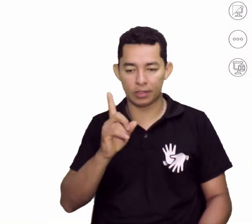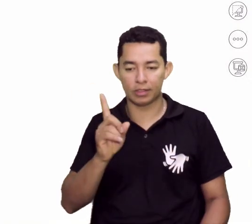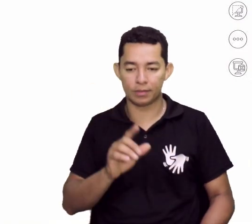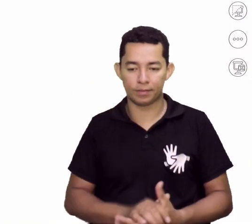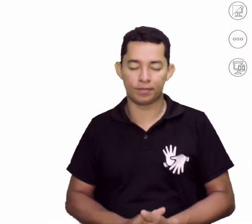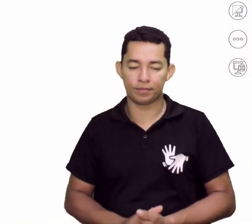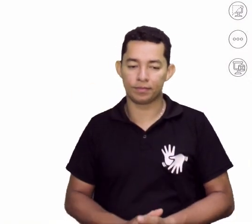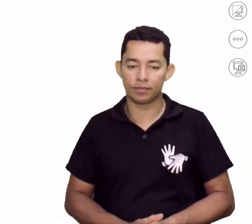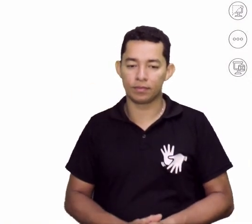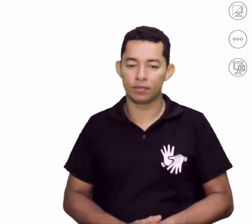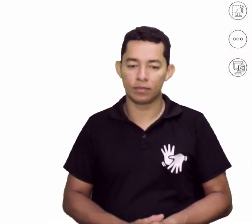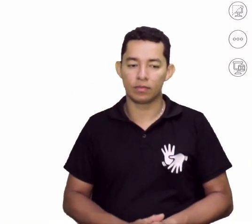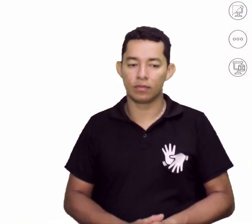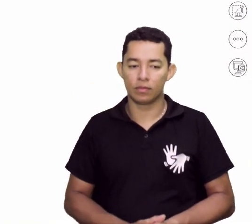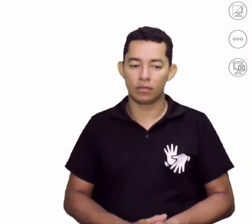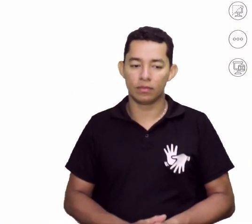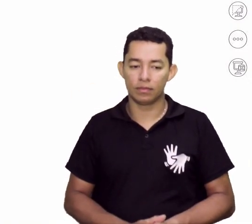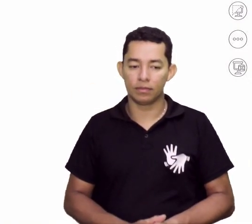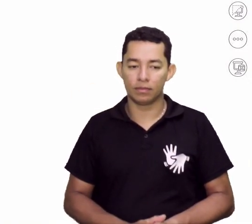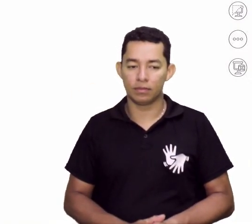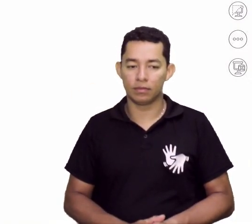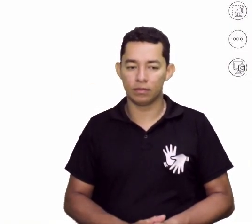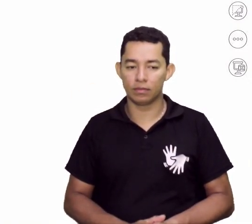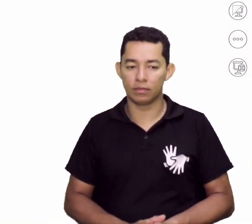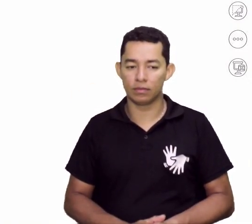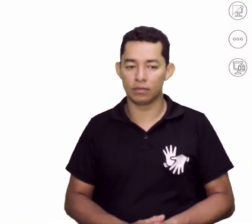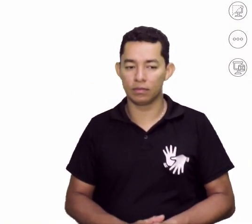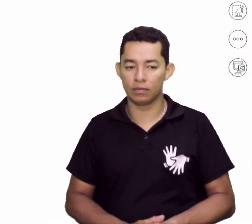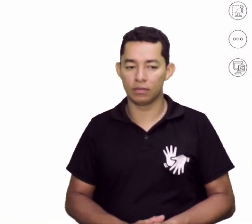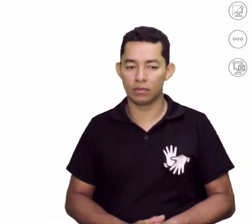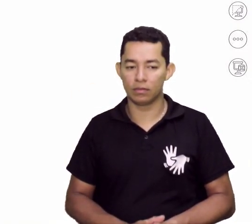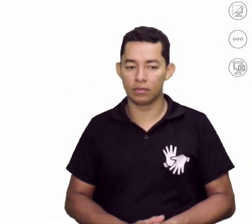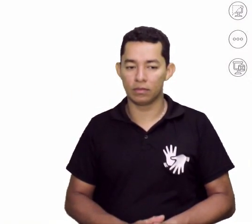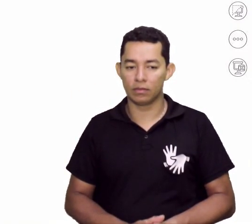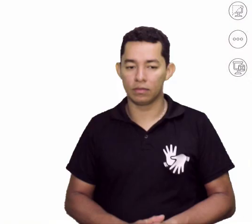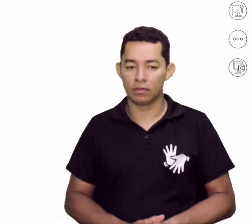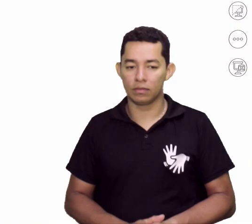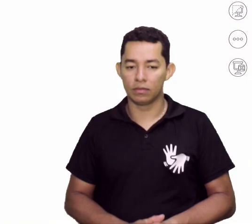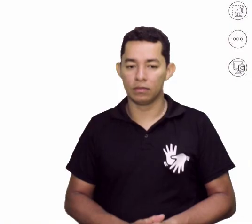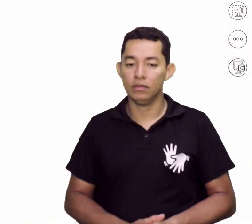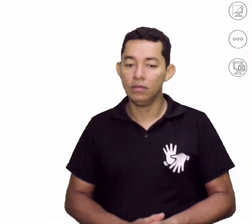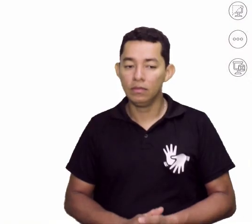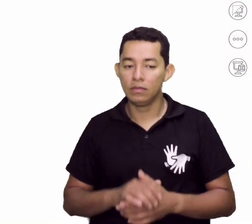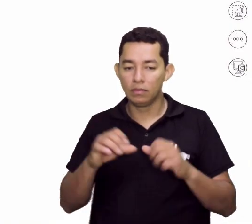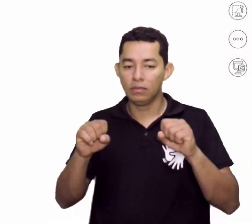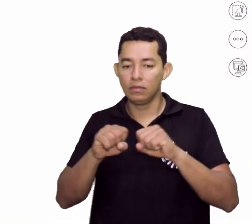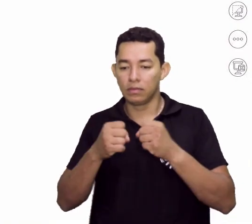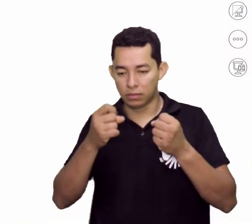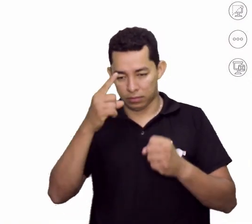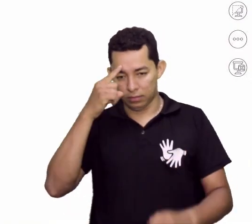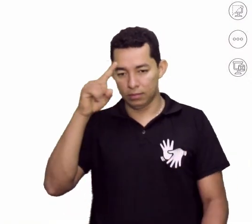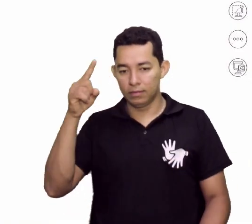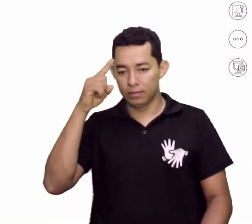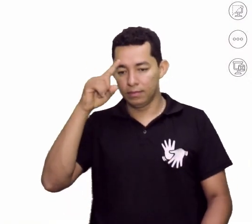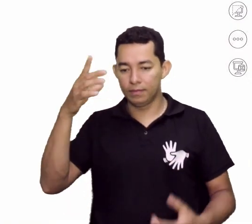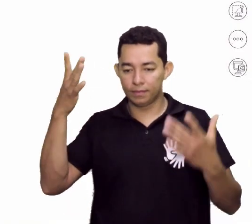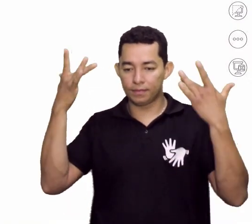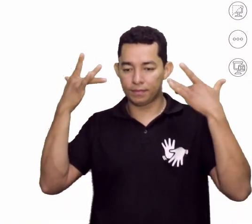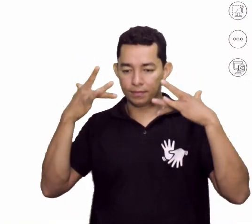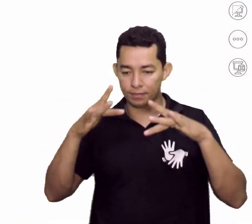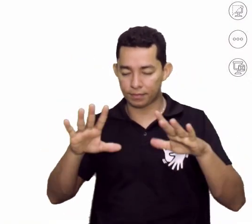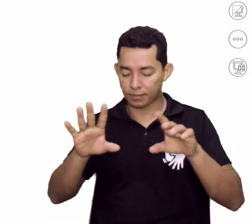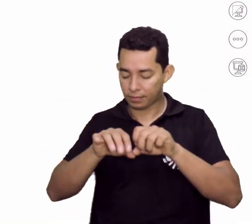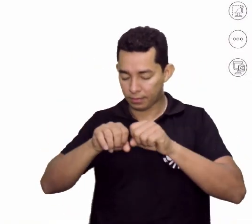E então, por conta disso, mas isso aqui é clássico, né? Romper com a ideia da arte